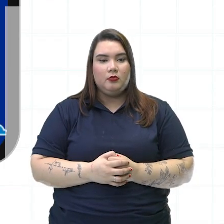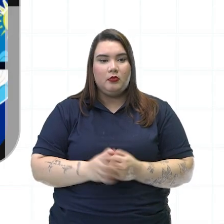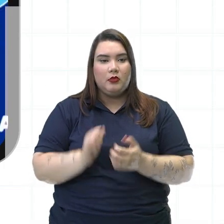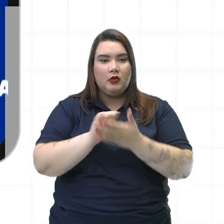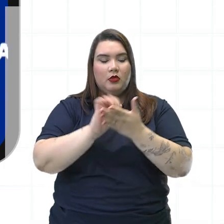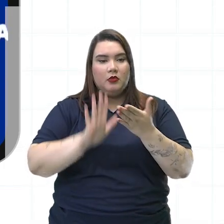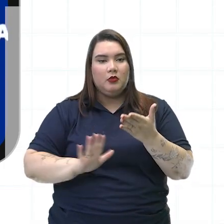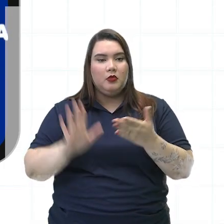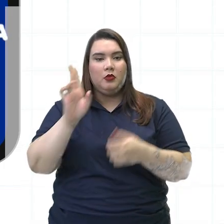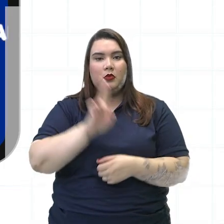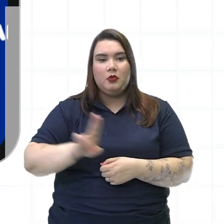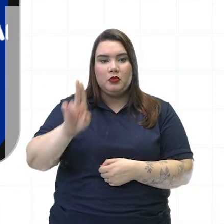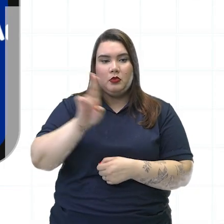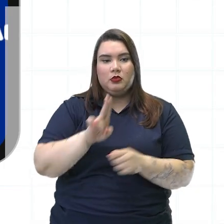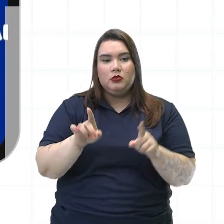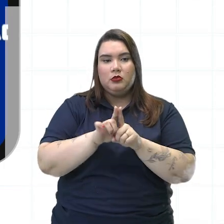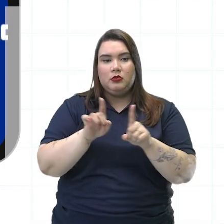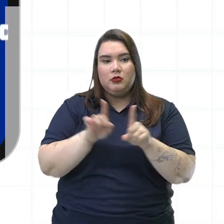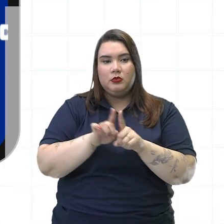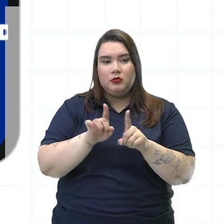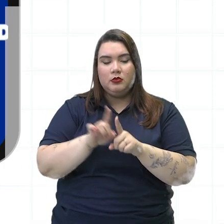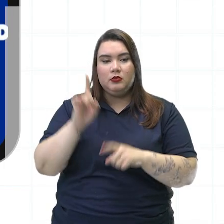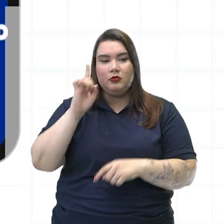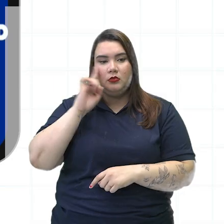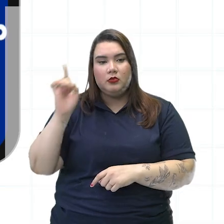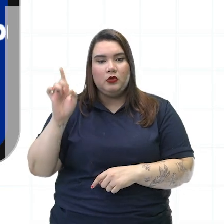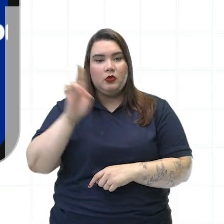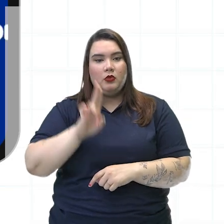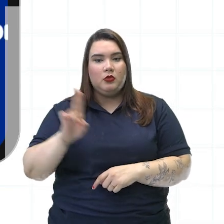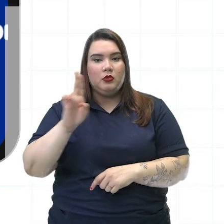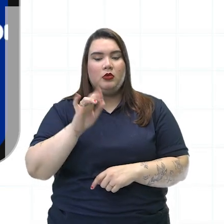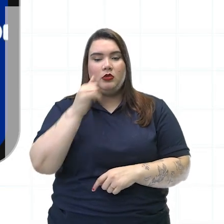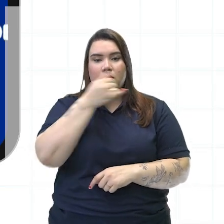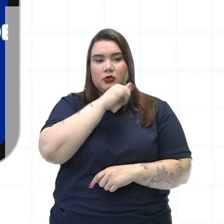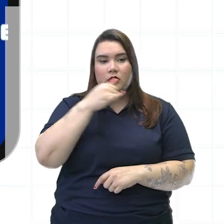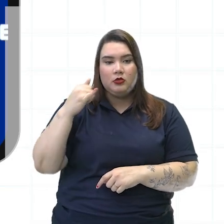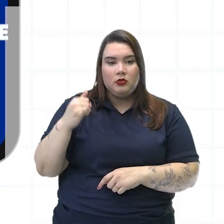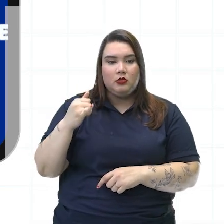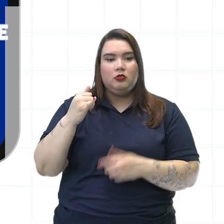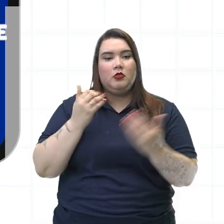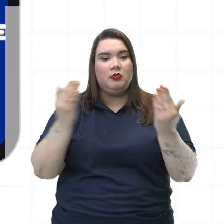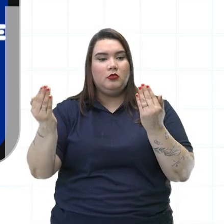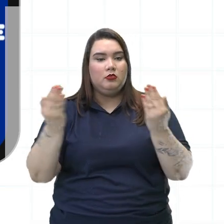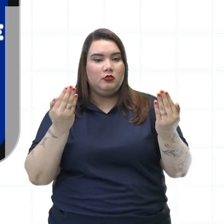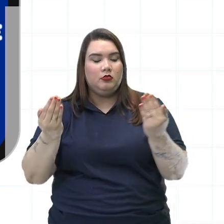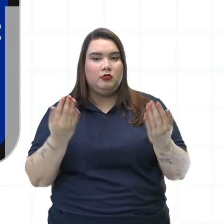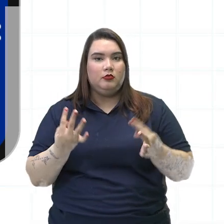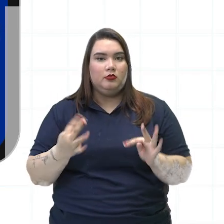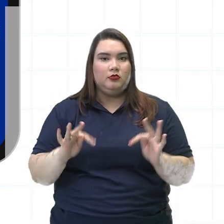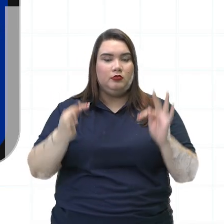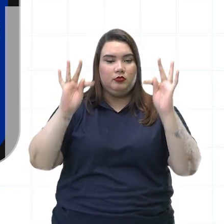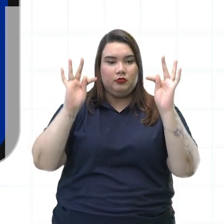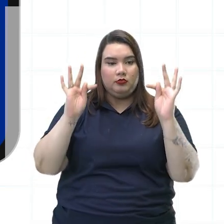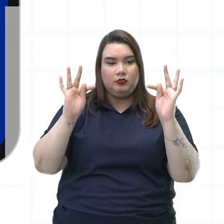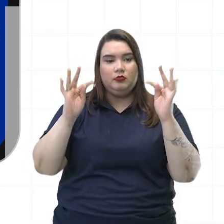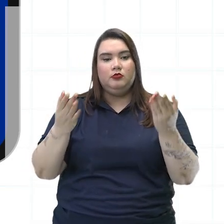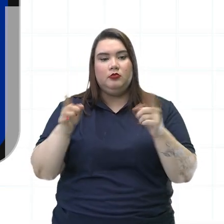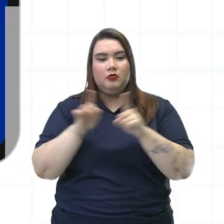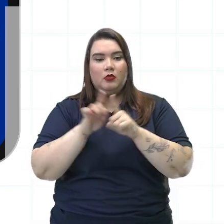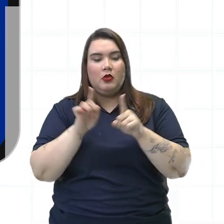atividades e aplicações, como você tem aí, ó, simulações de consumo de energia,